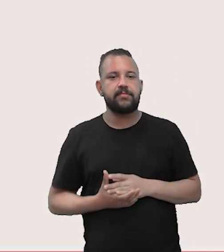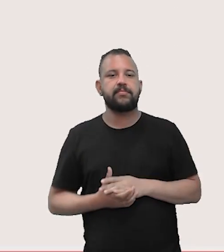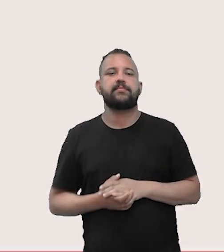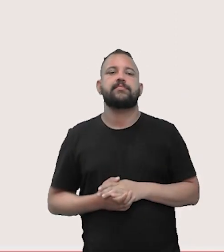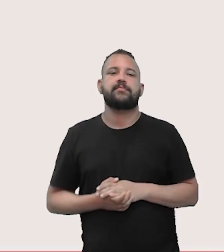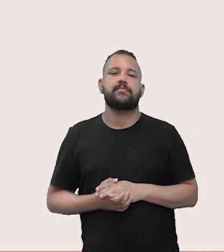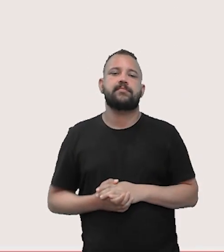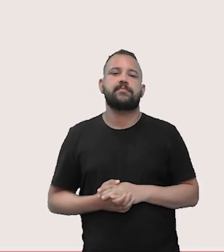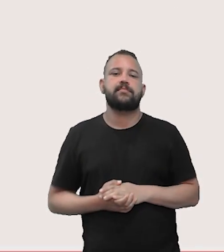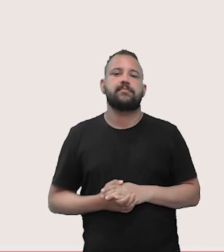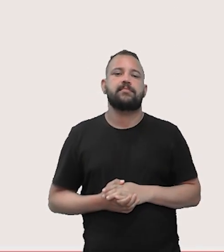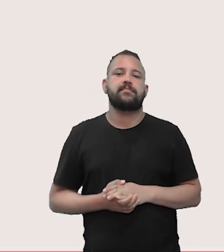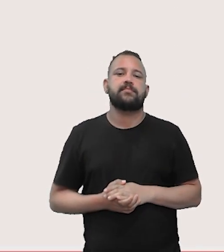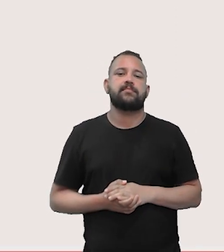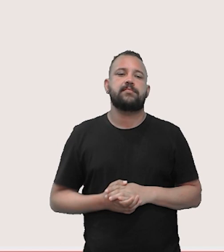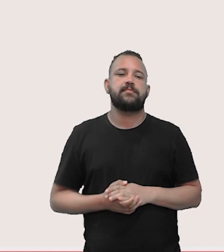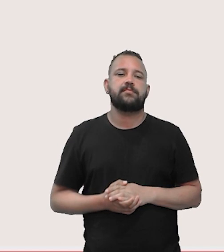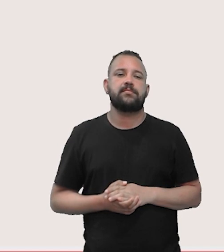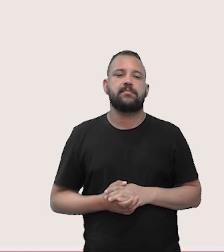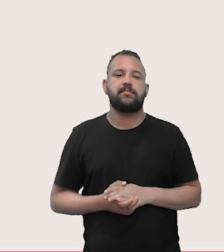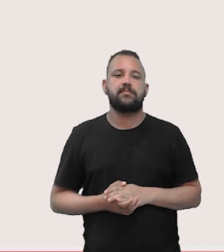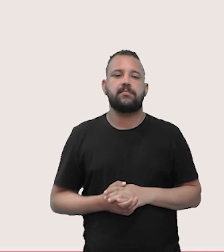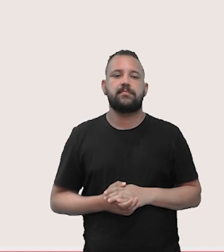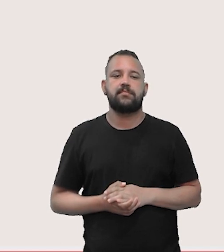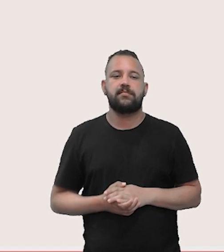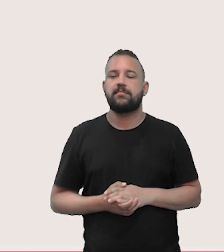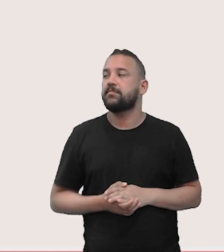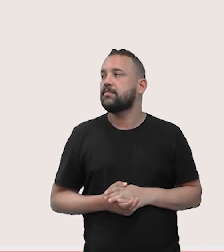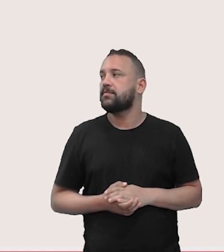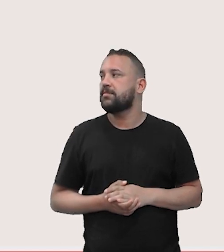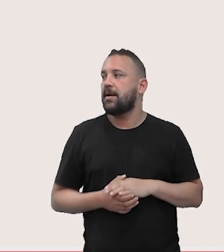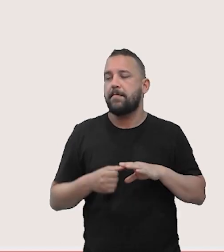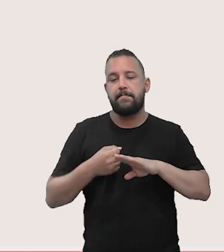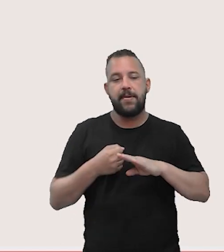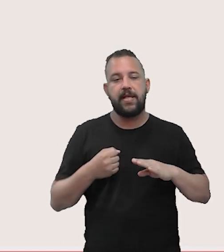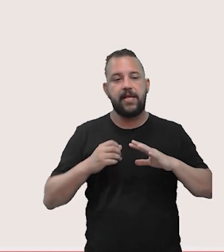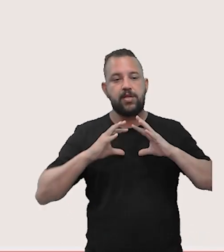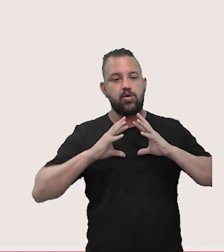4, etc., e o quinto jogador, e vou fazer uma média, mas eu tenho que